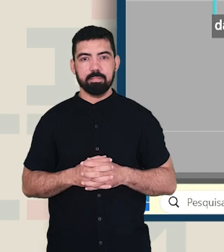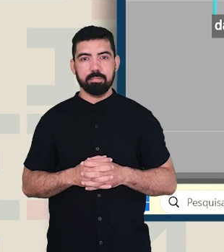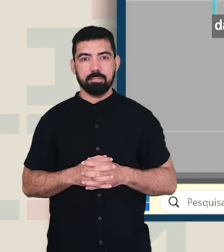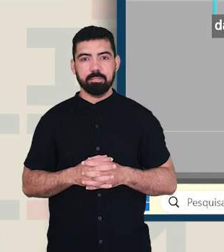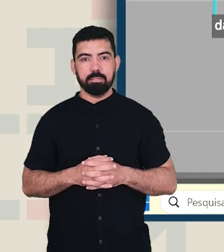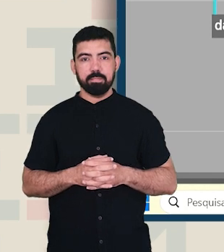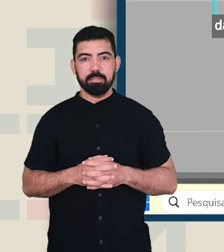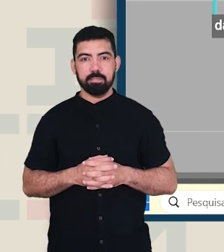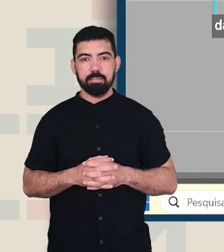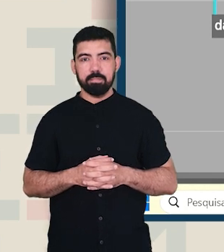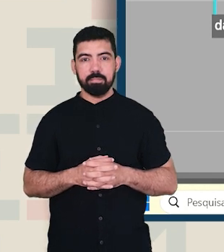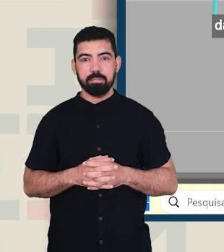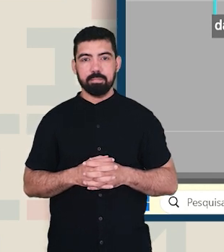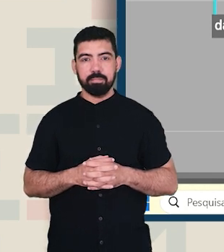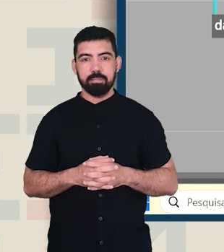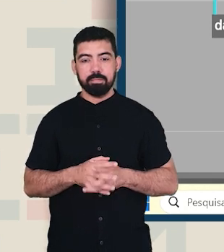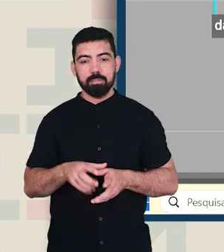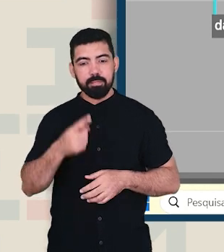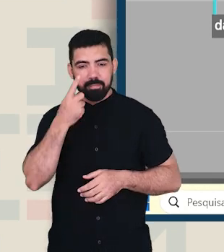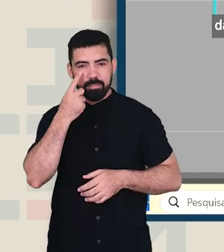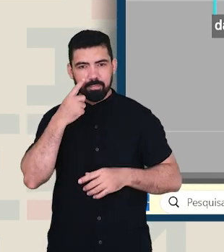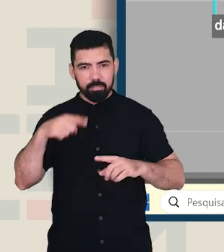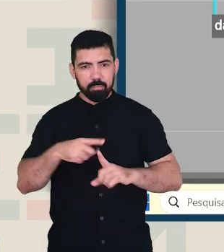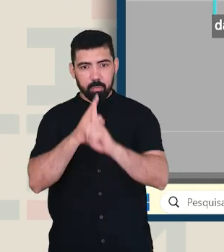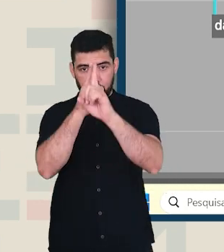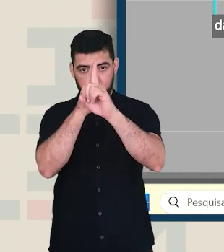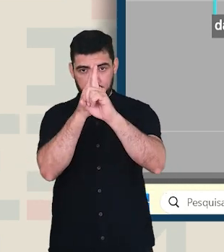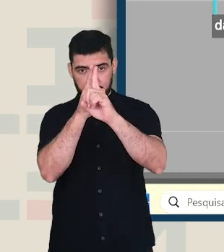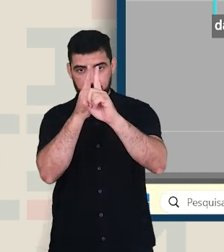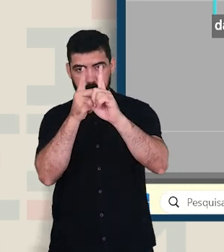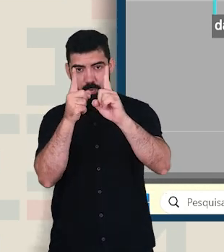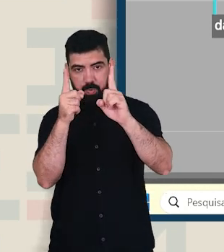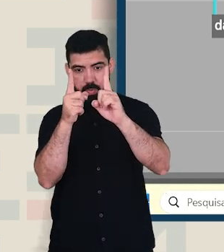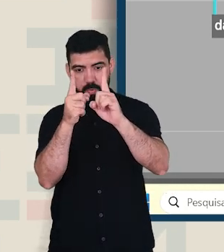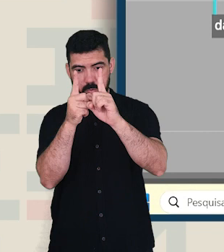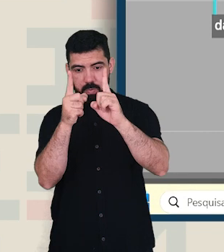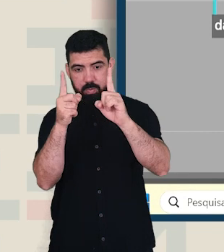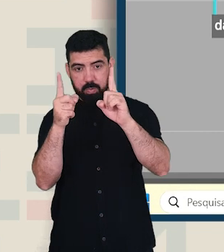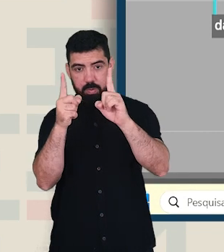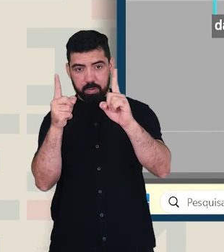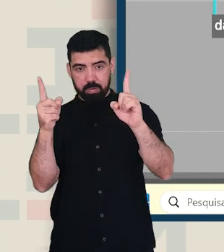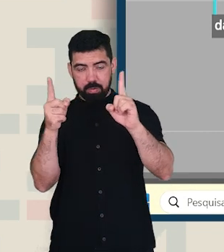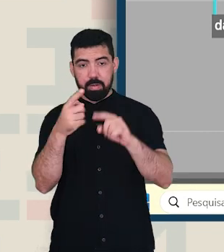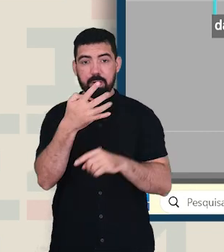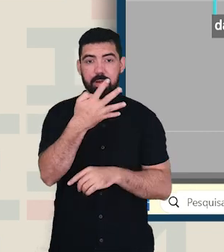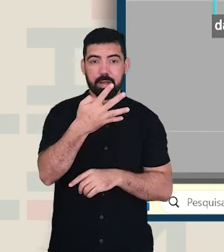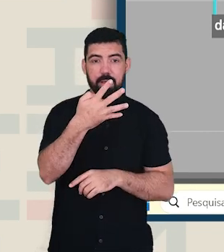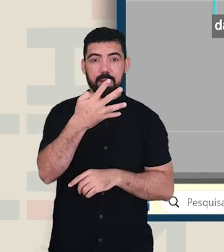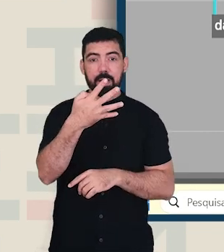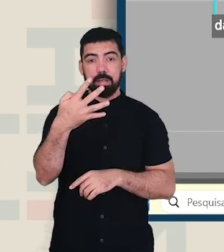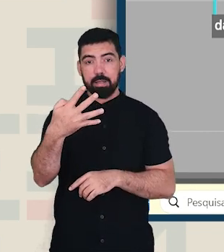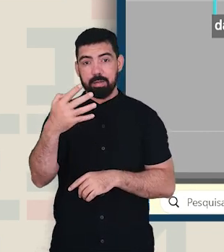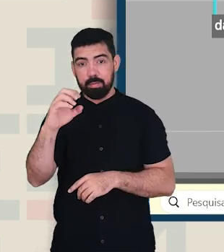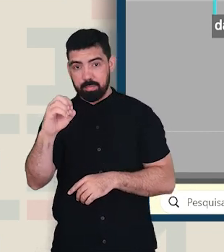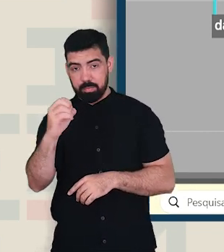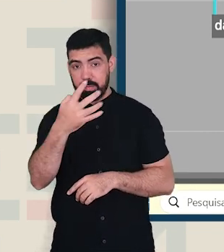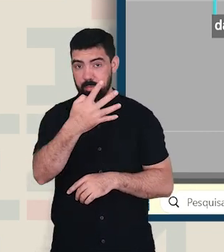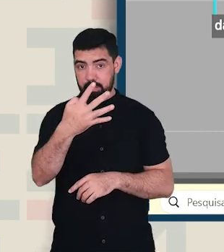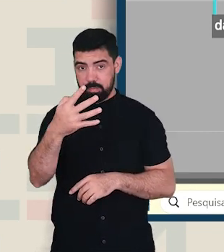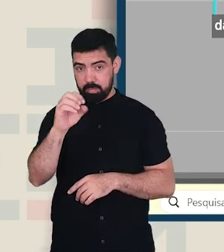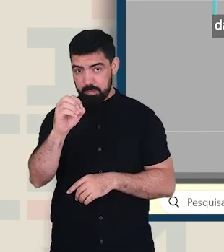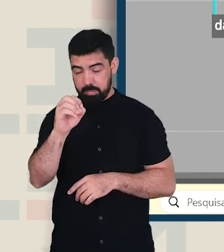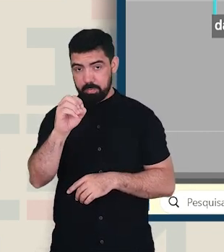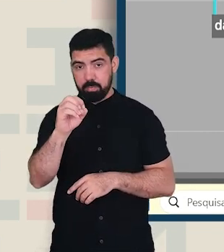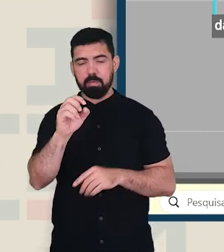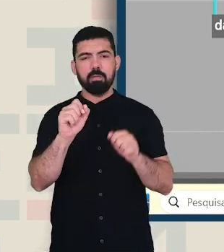Quando eu tenho um valor baixo, ele vai criar, a partir do 440,